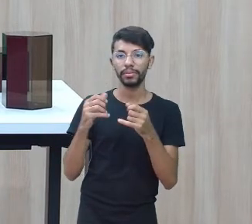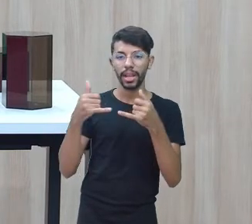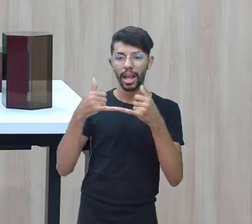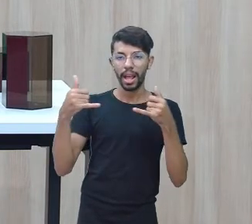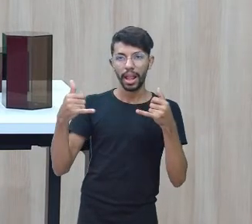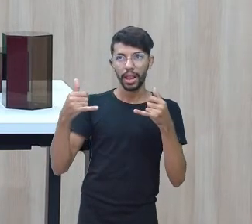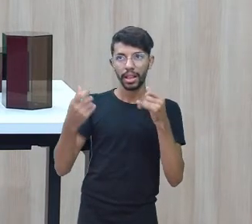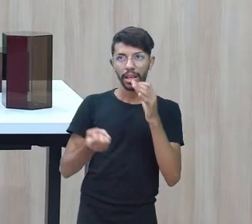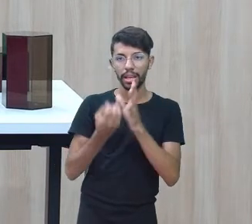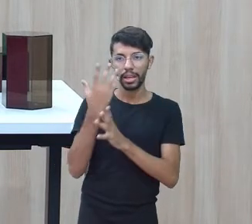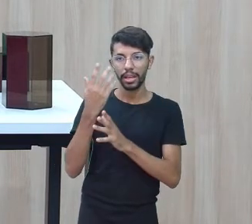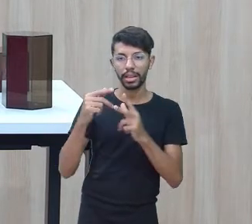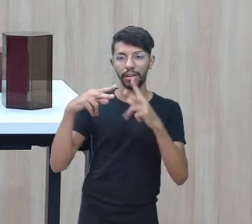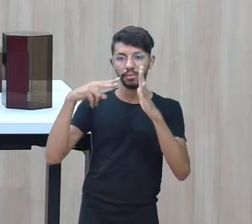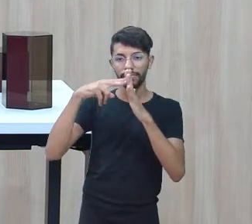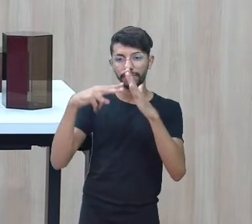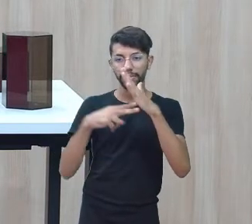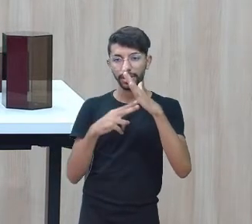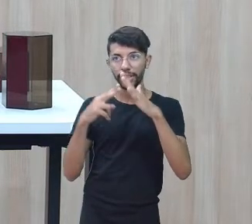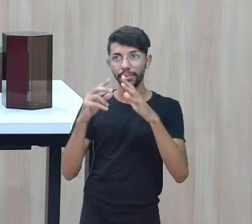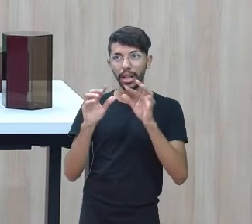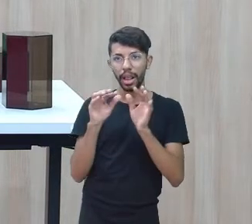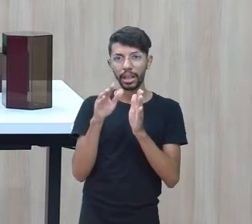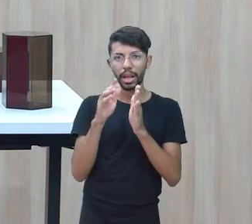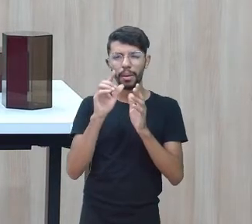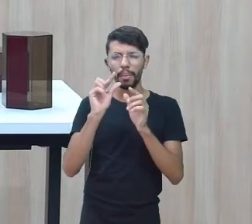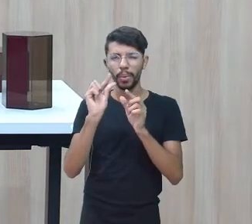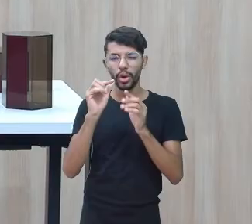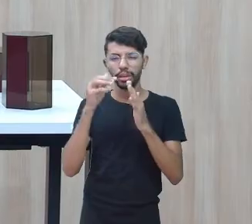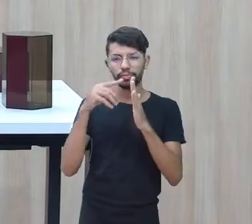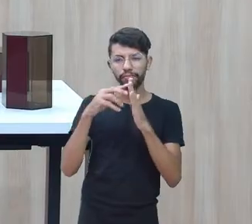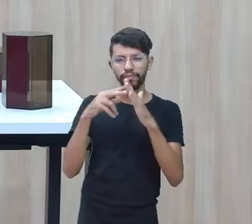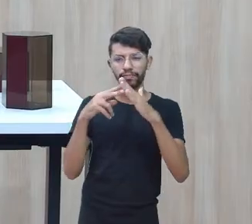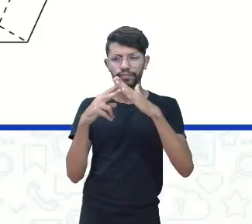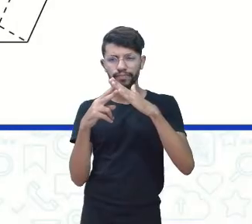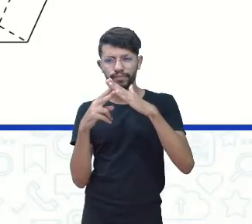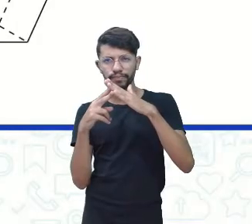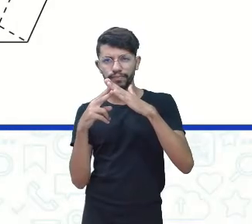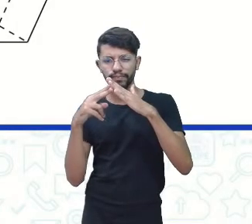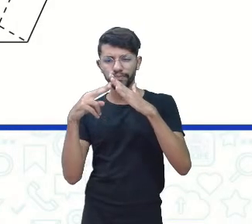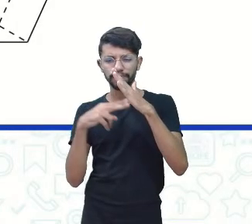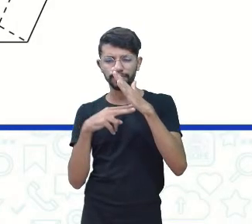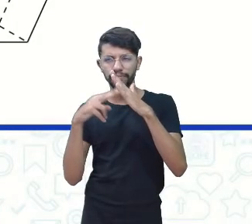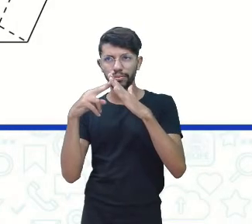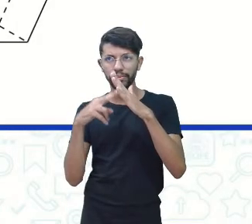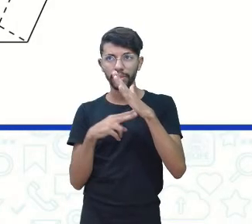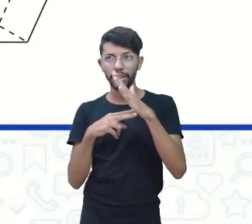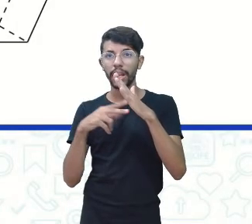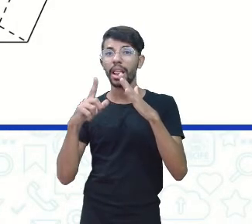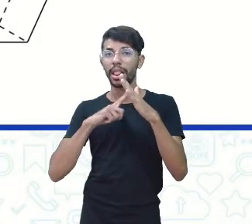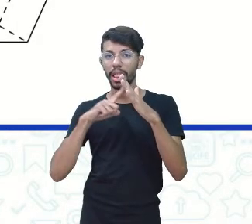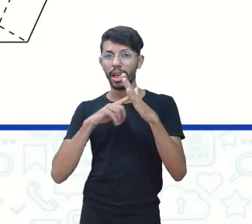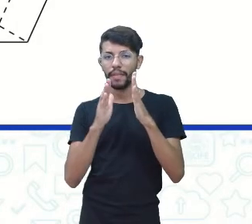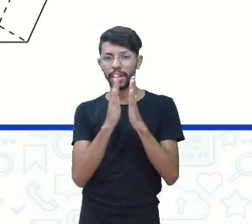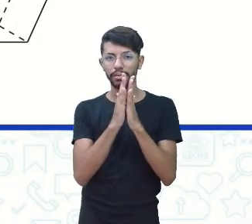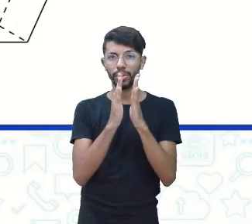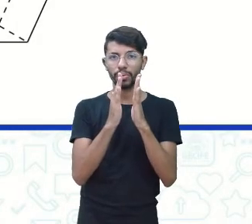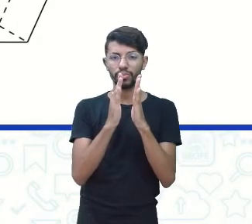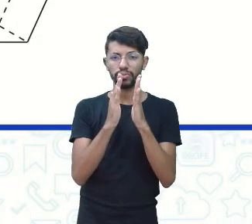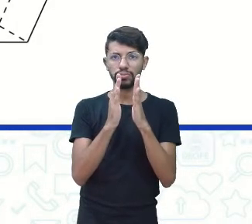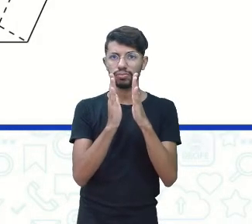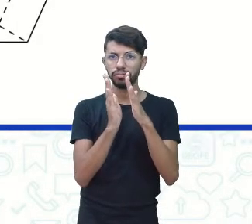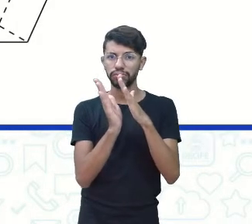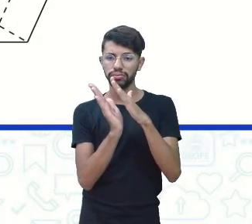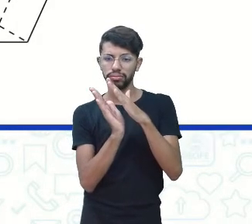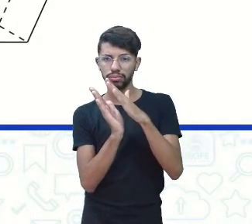que forma esse prisma, ela está inclinada. Ou seja, esse prisma, ele sofreu uma inclinação lateral. O ângulo que